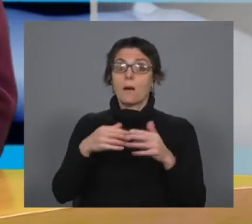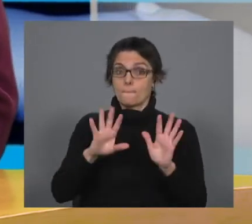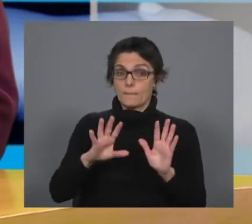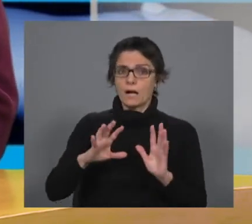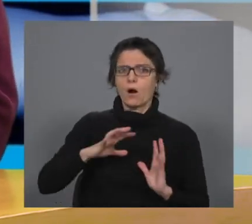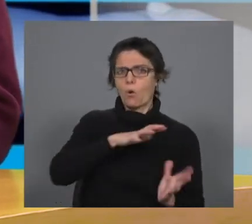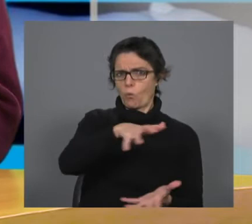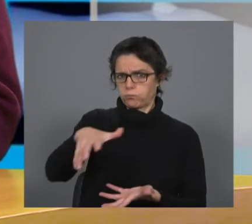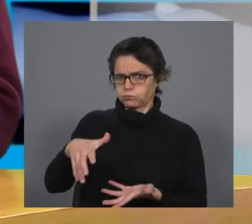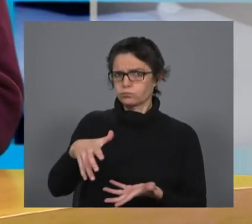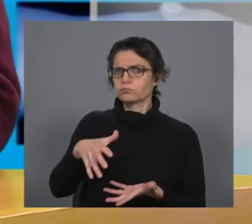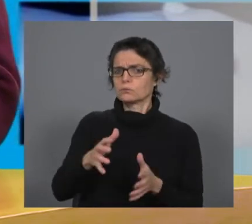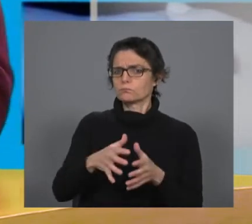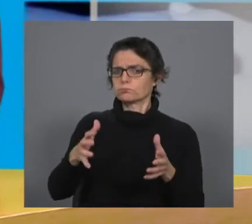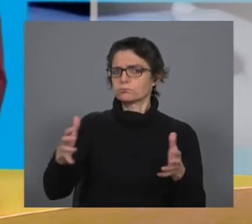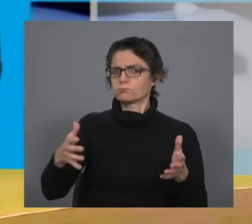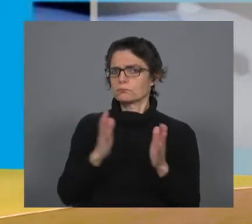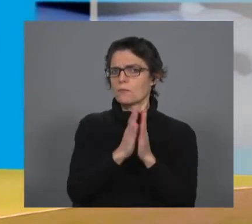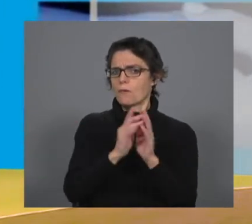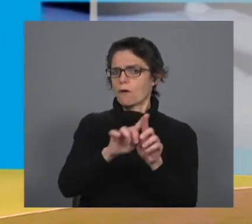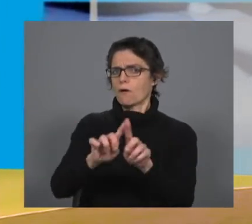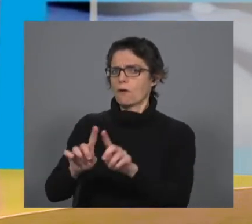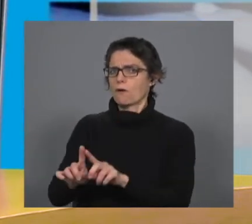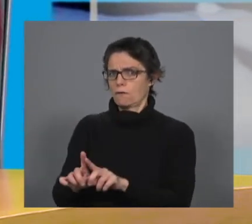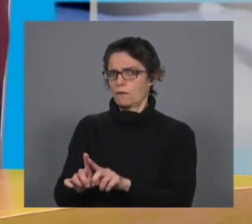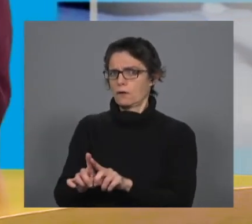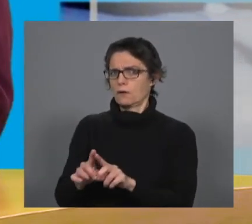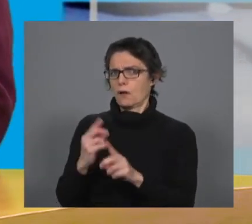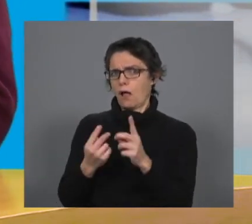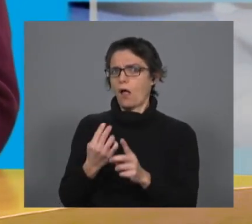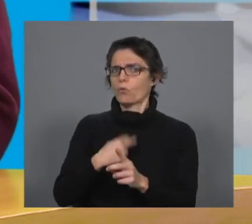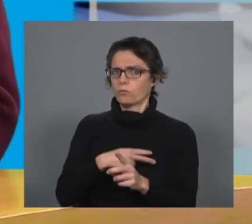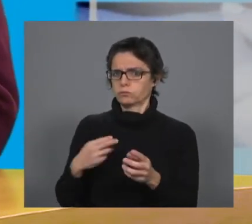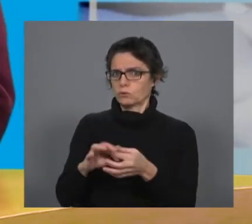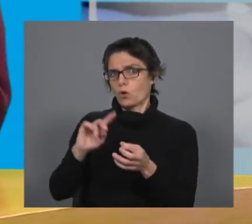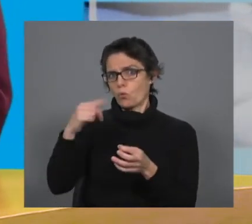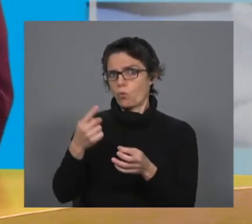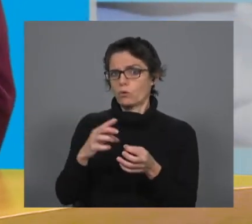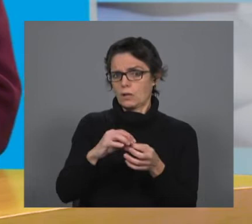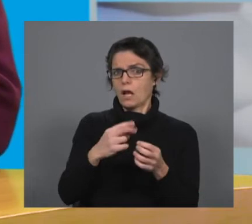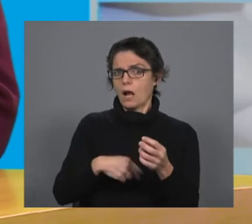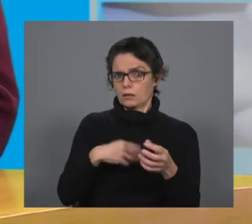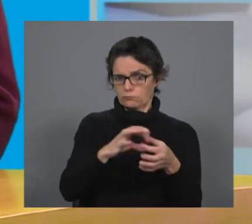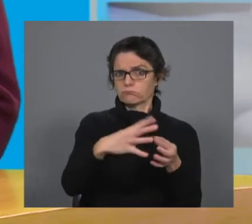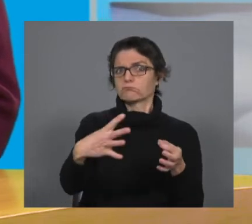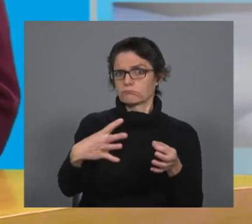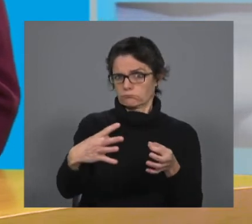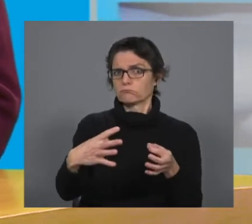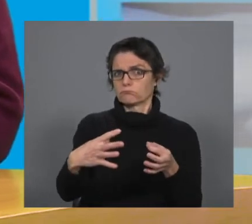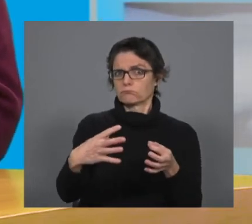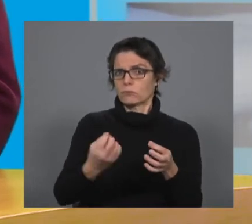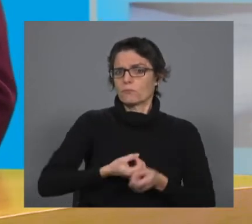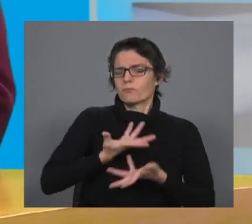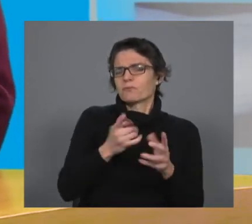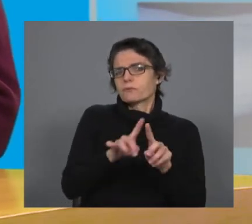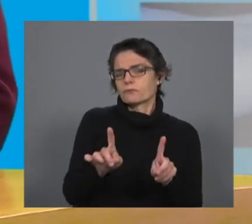esta diversidade religiosa e não só de outras religiões não cristãs, mas também das próprias expressões do cristianismo, mas pelo